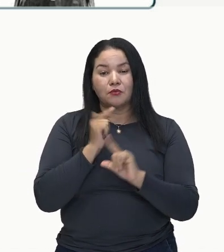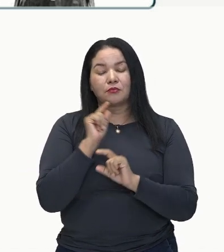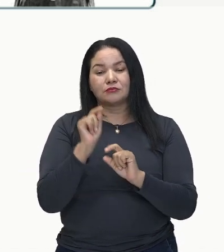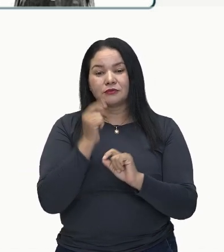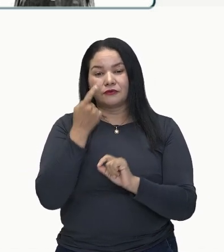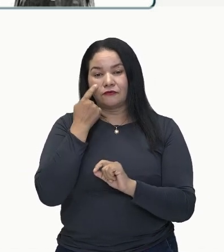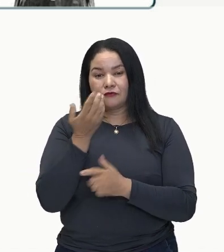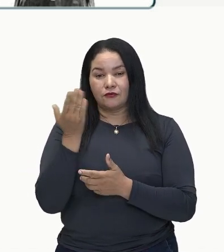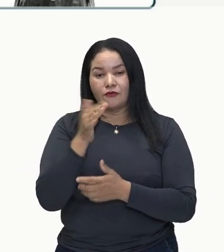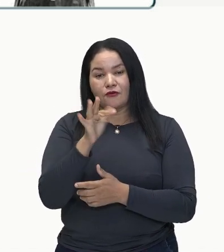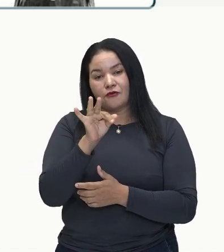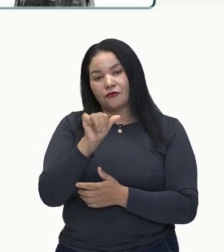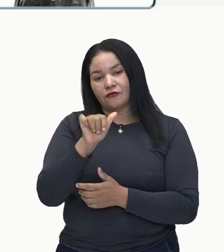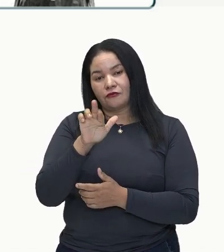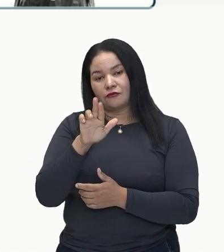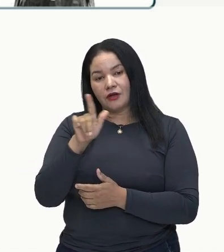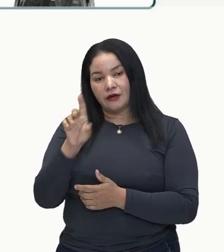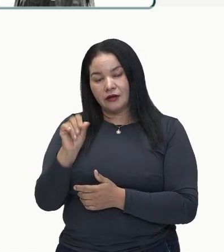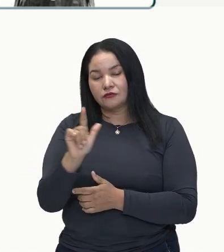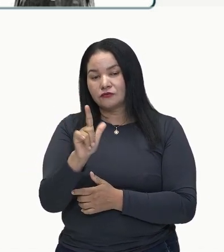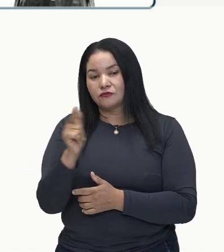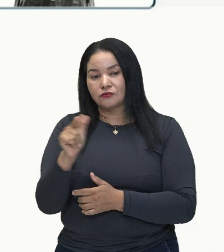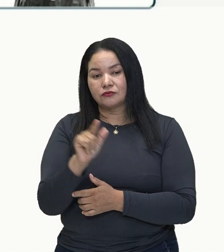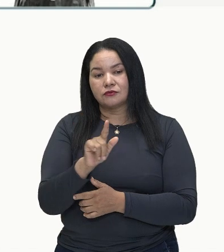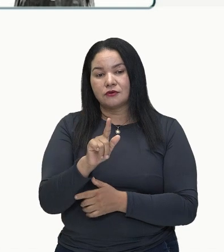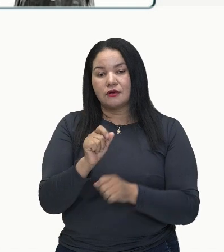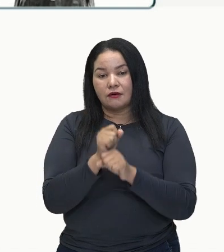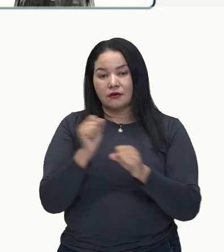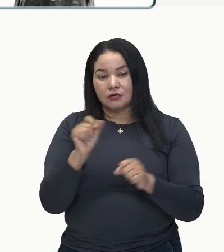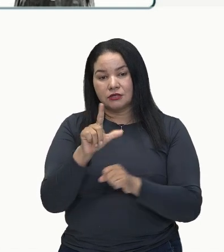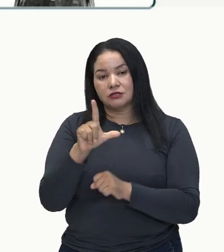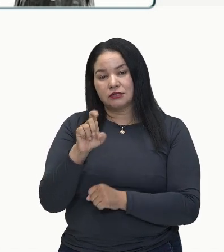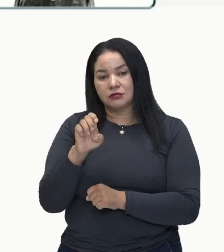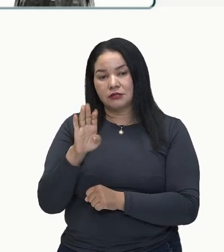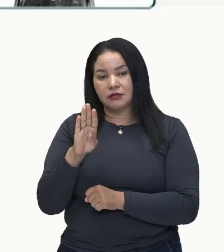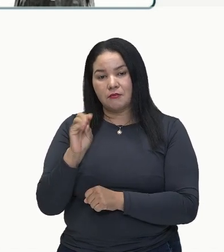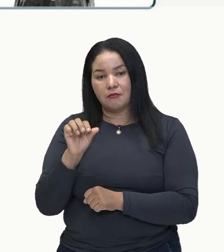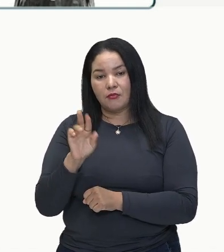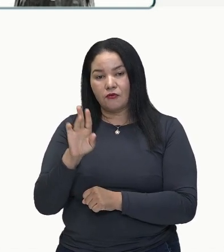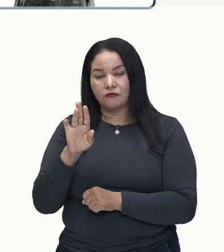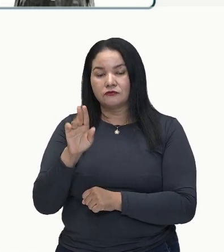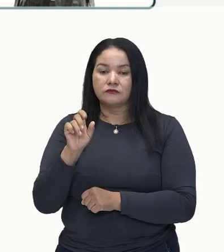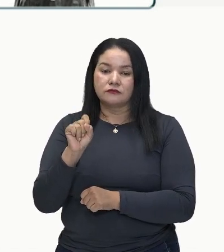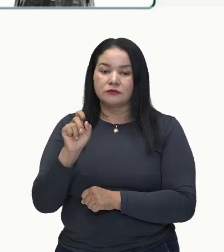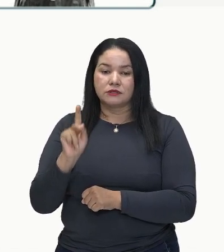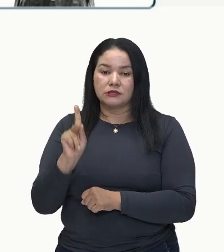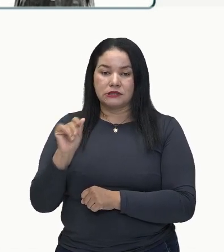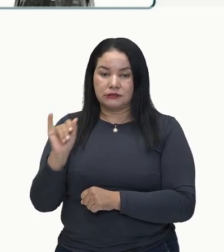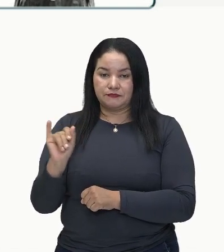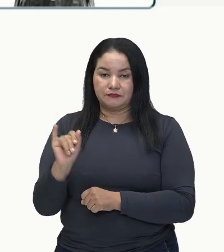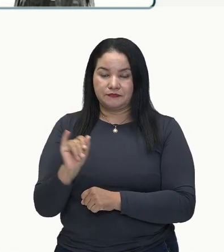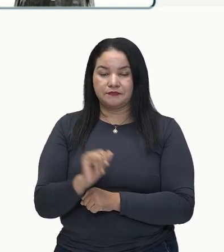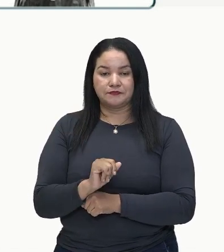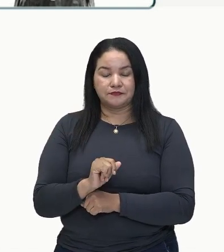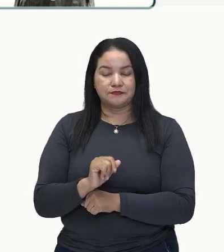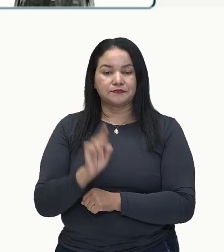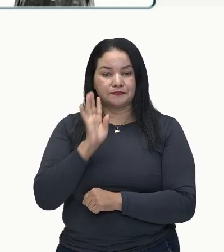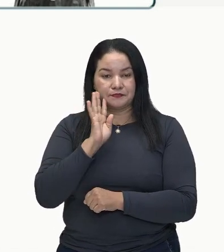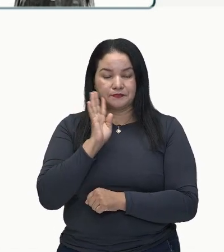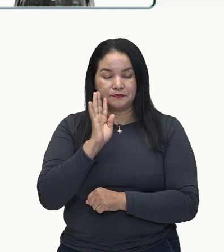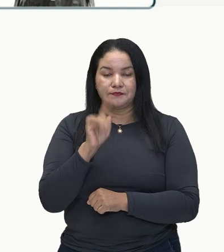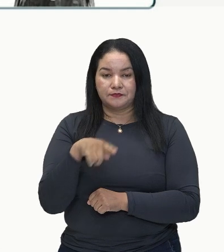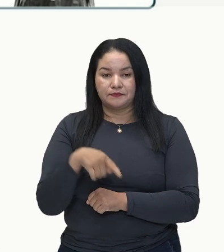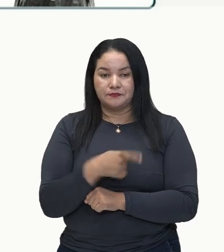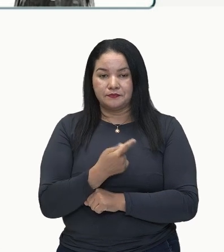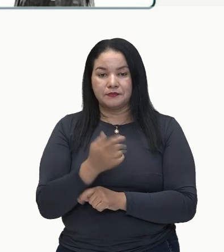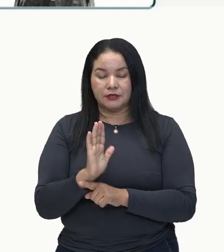e O Grande Lebowski. Ok? Muito bem. Fargo é legal. Fargo eu indico, hein?